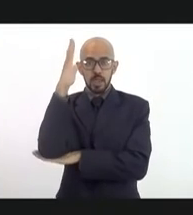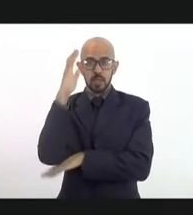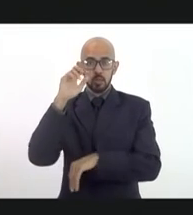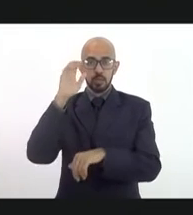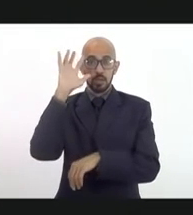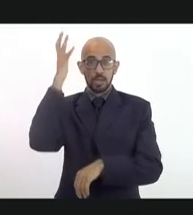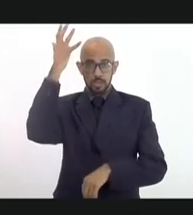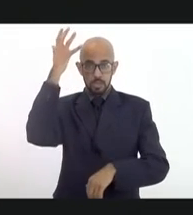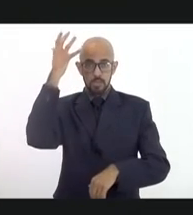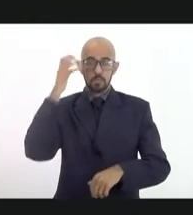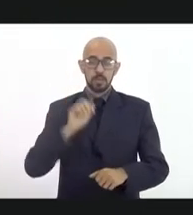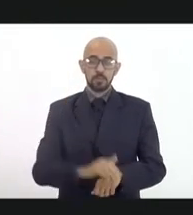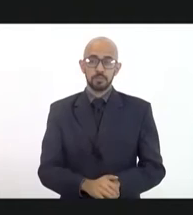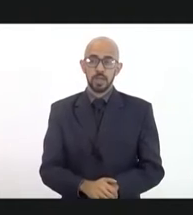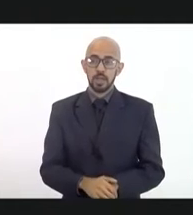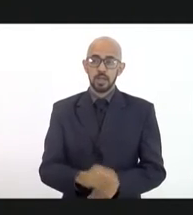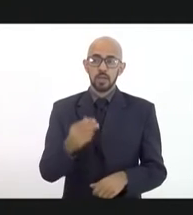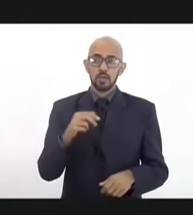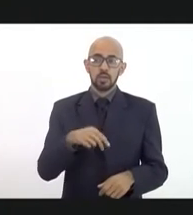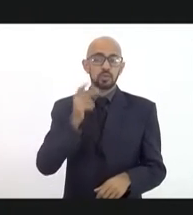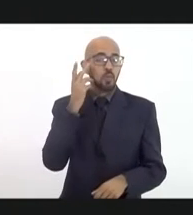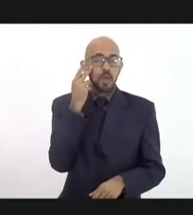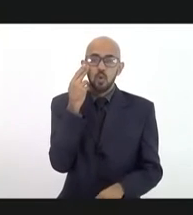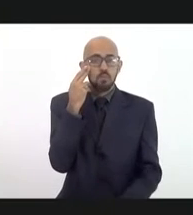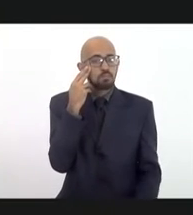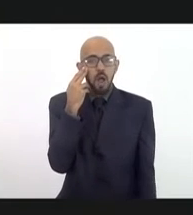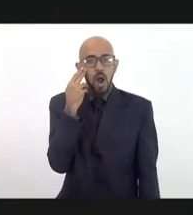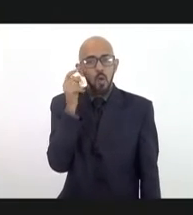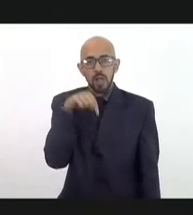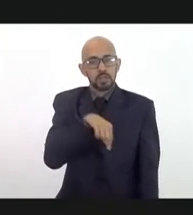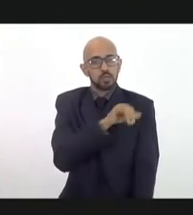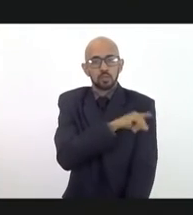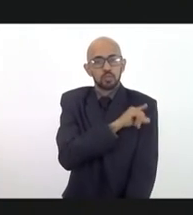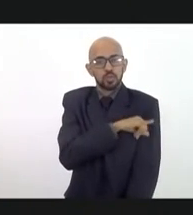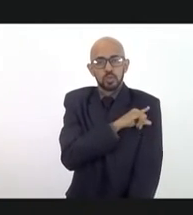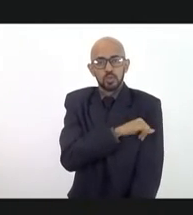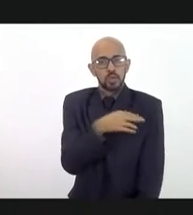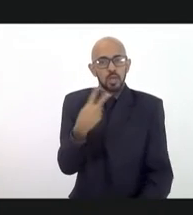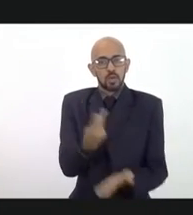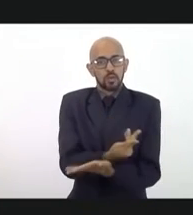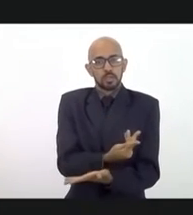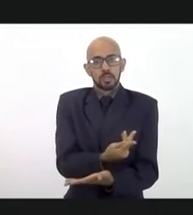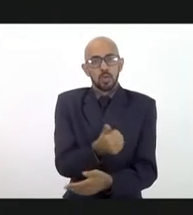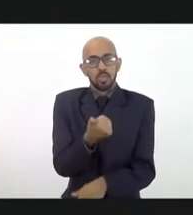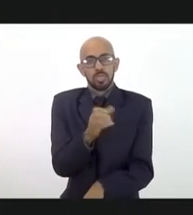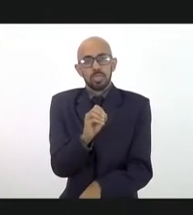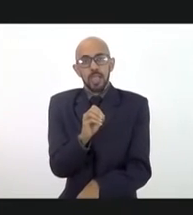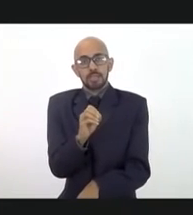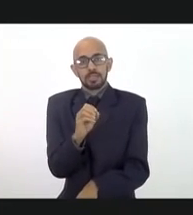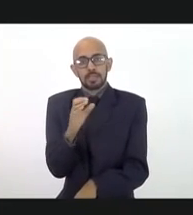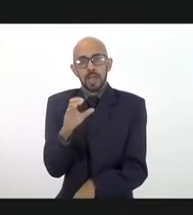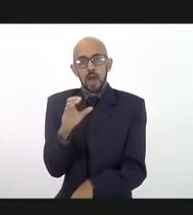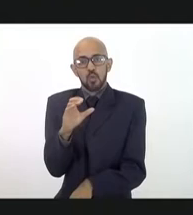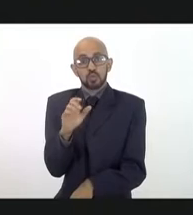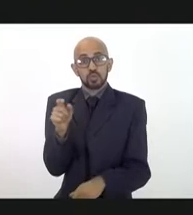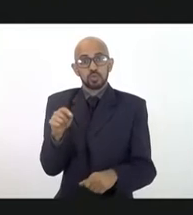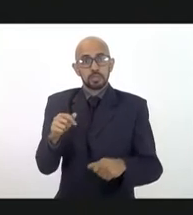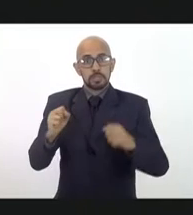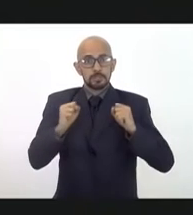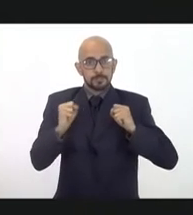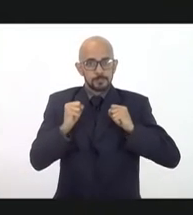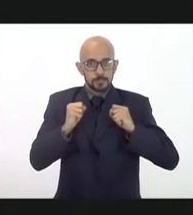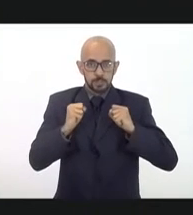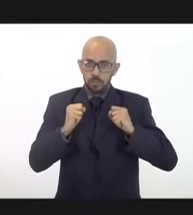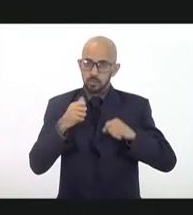estava aqui no Rio, 10, 15 graus, isso não é normal. Então, sem desmerecer jamais o que trouxe